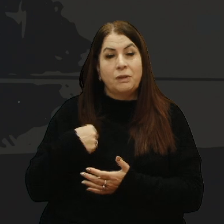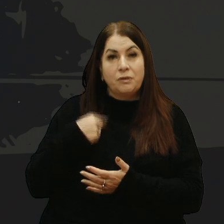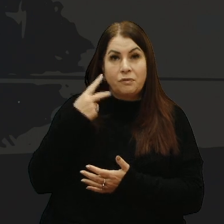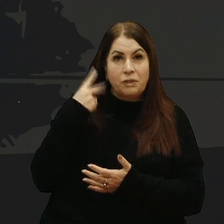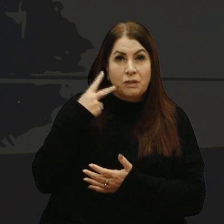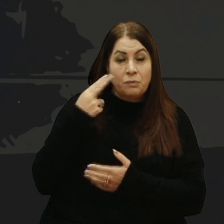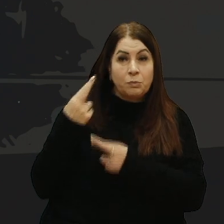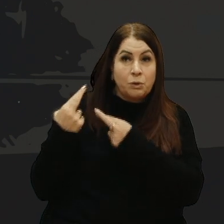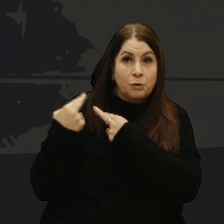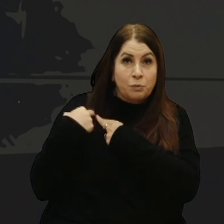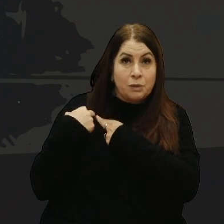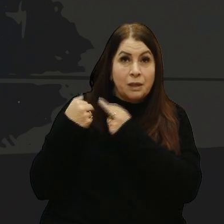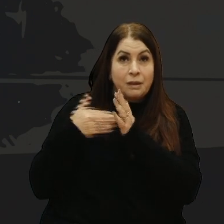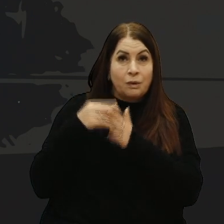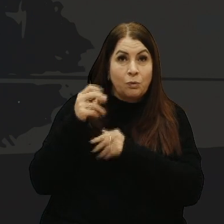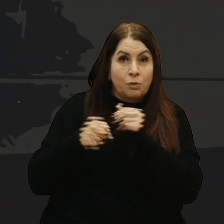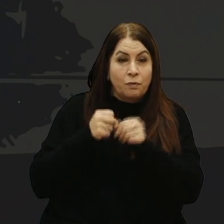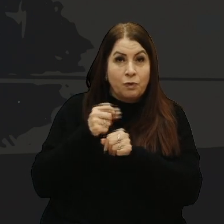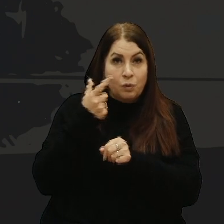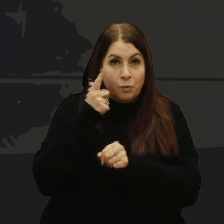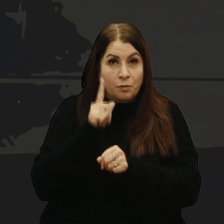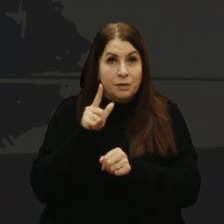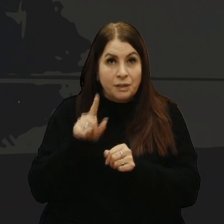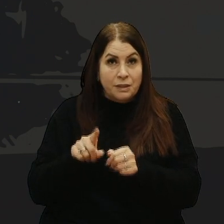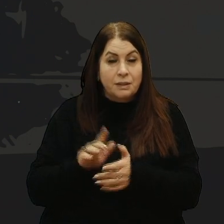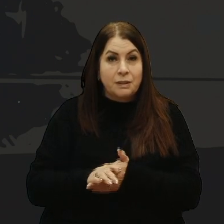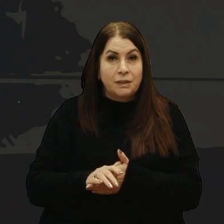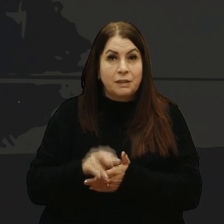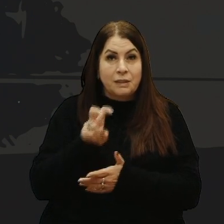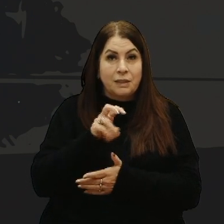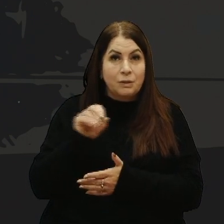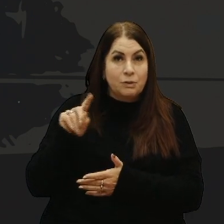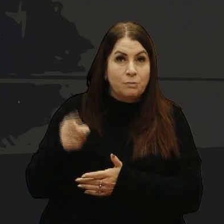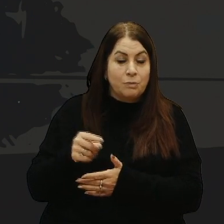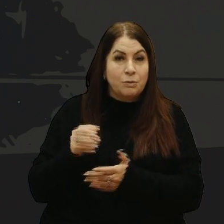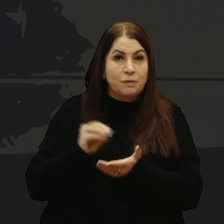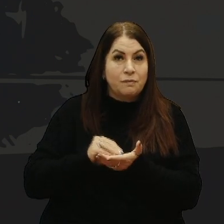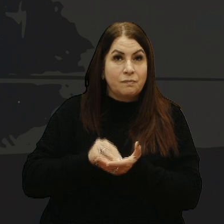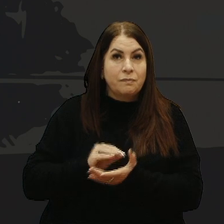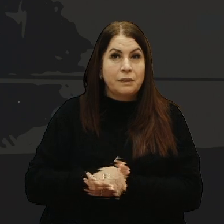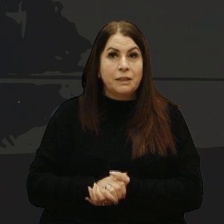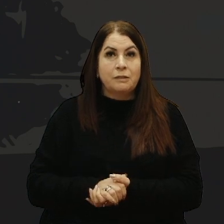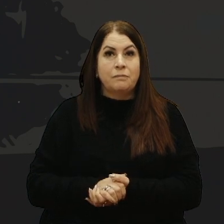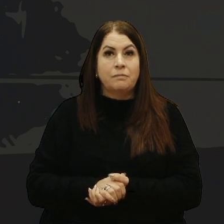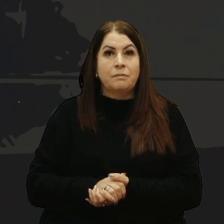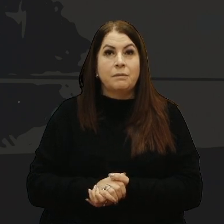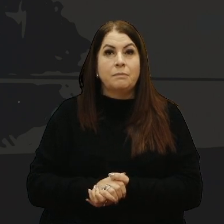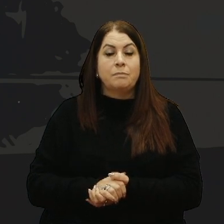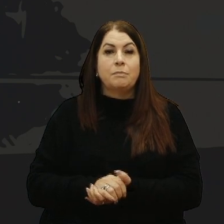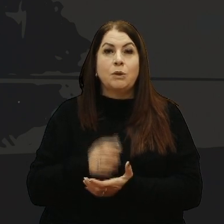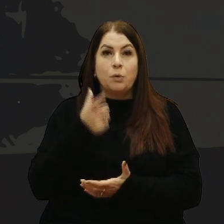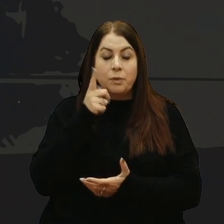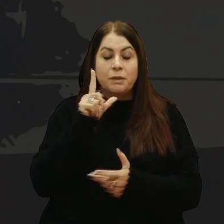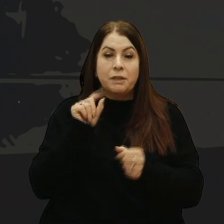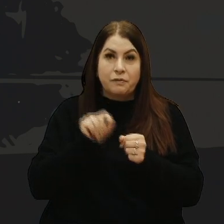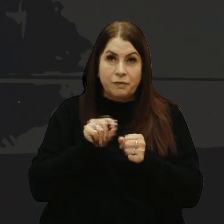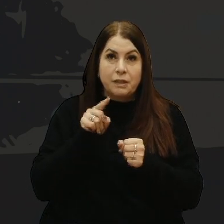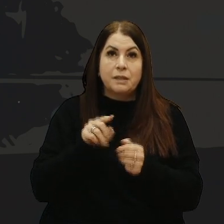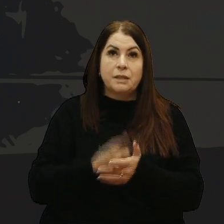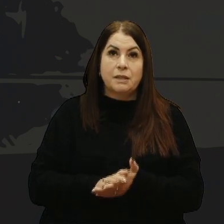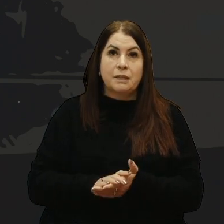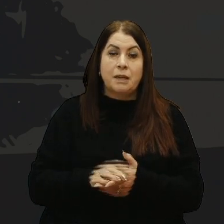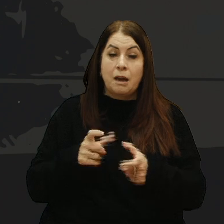ficou responsável até o ano que vem conseguir esses 500 mil que faltam, para que a gente possa fazer